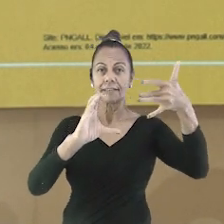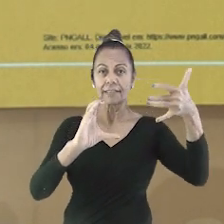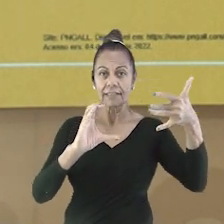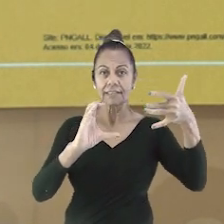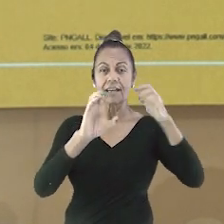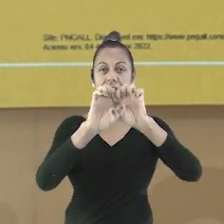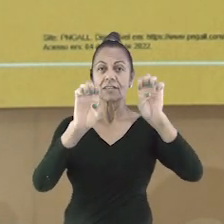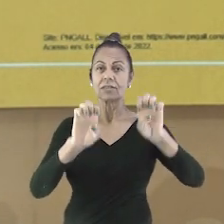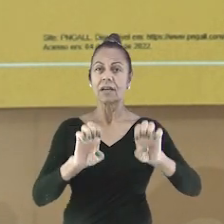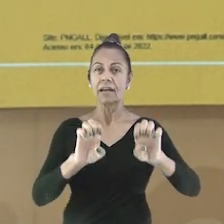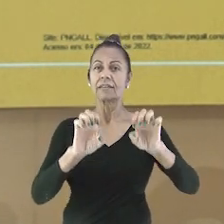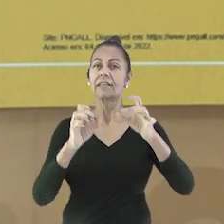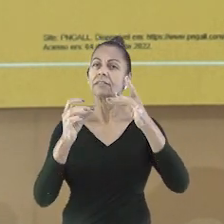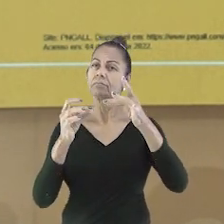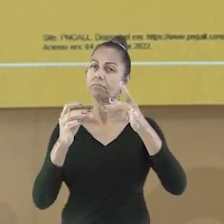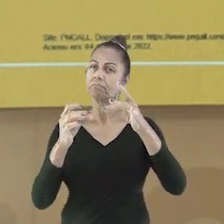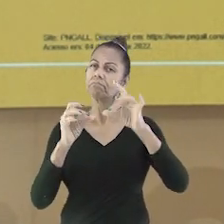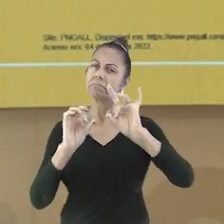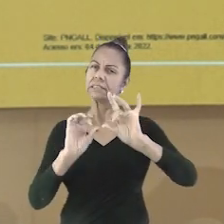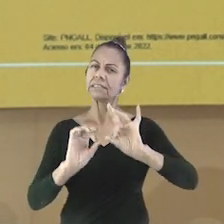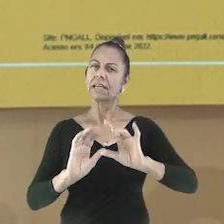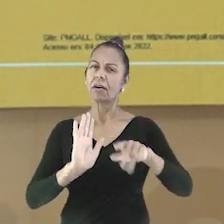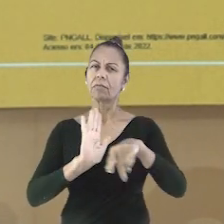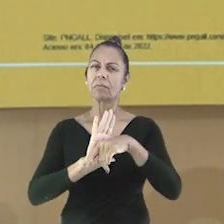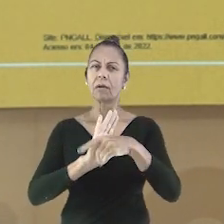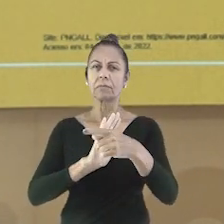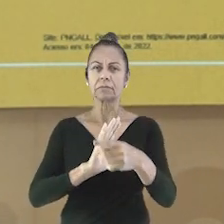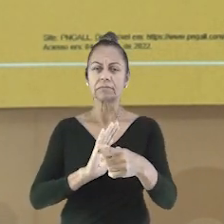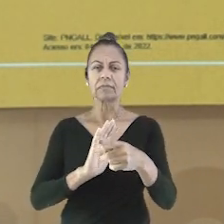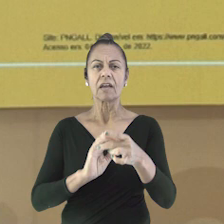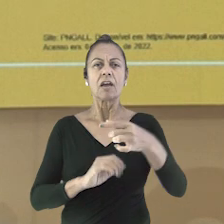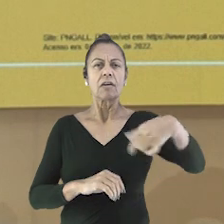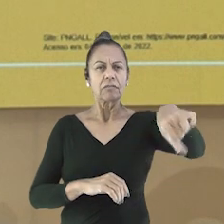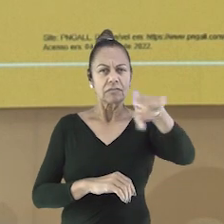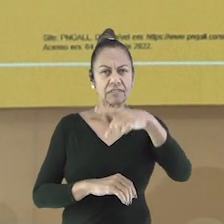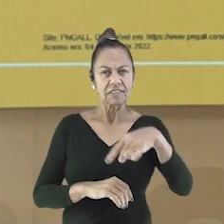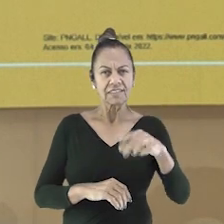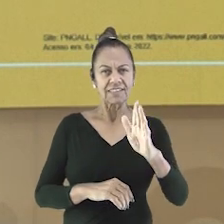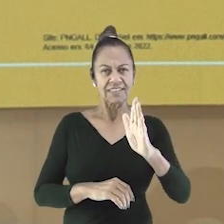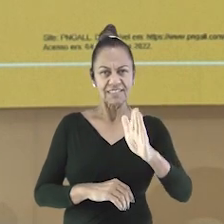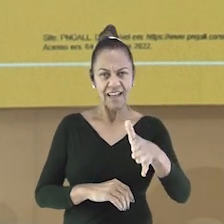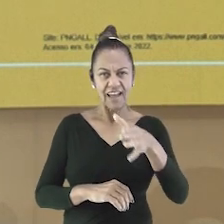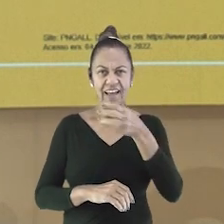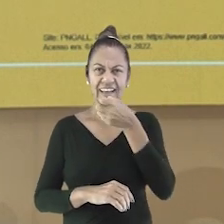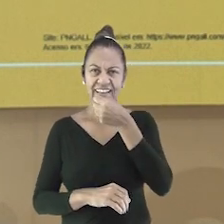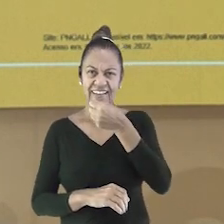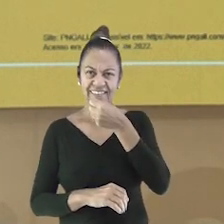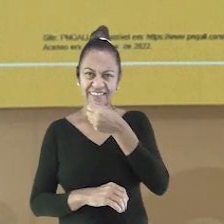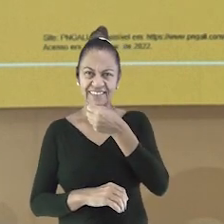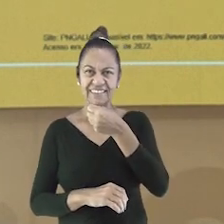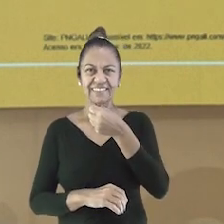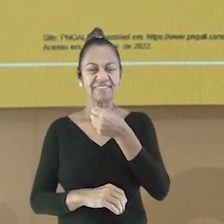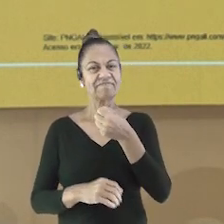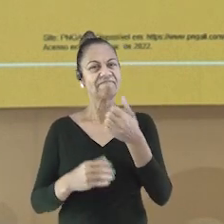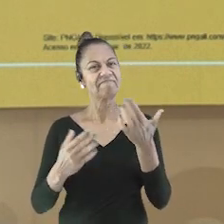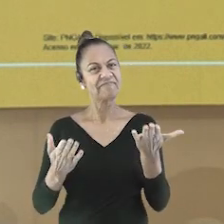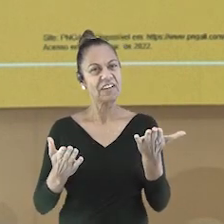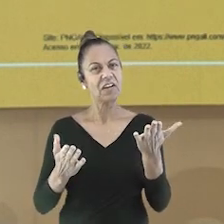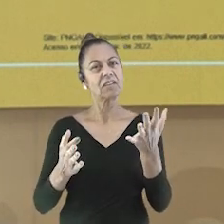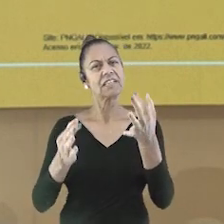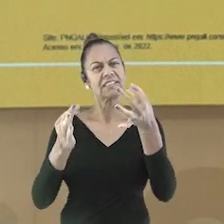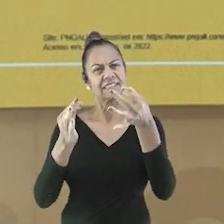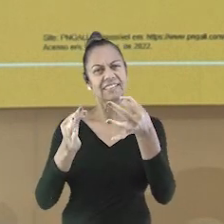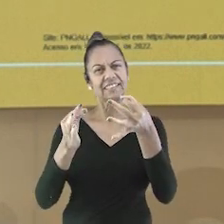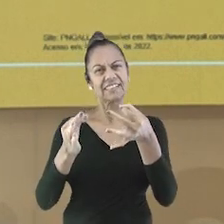possui características, estruturas e funções específicas. Você já participou de alguma entrevista?